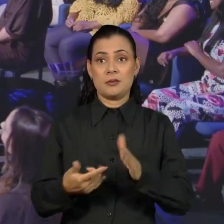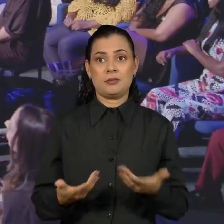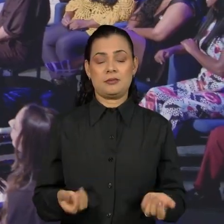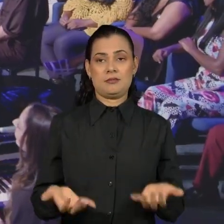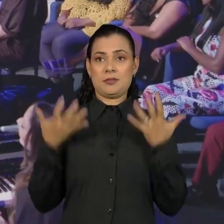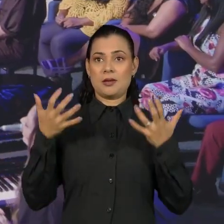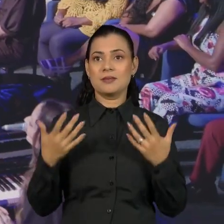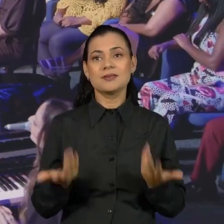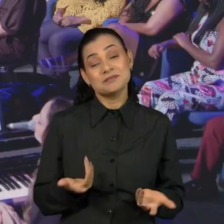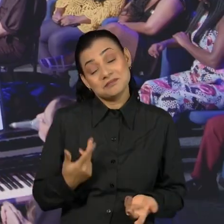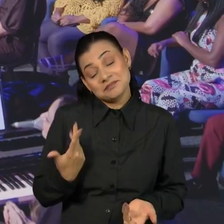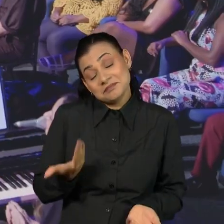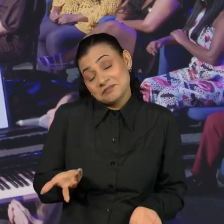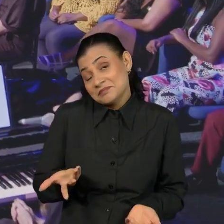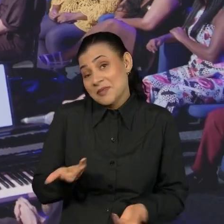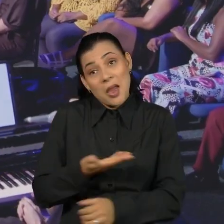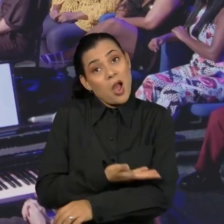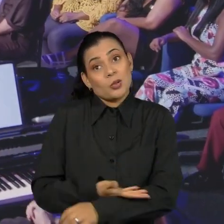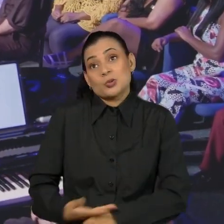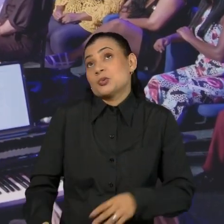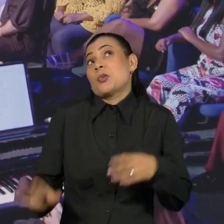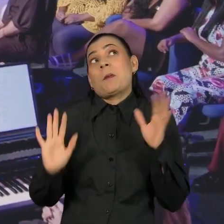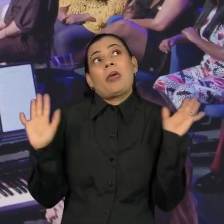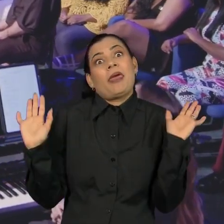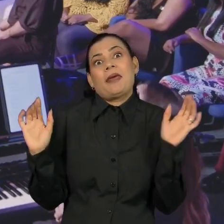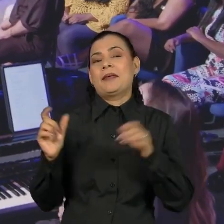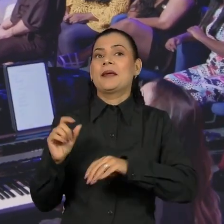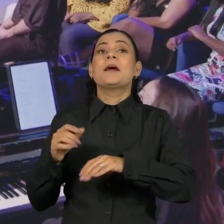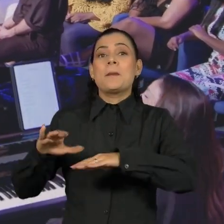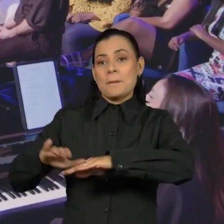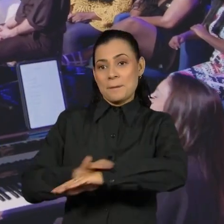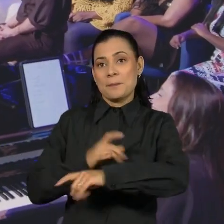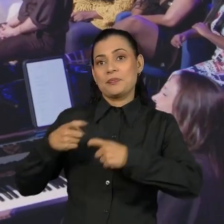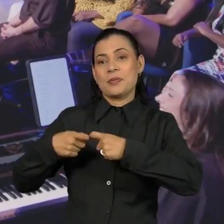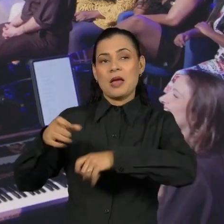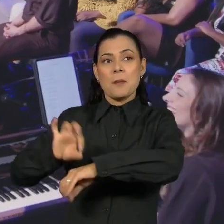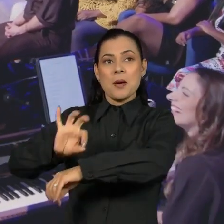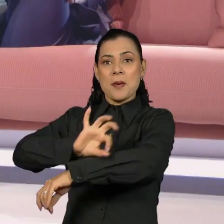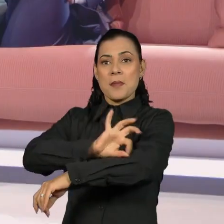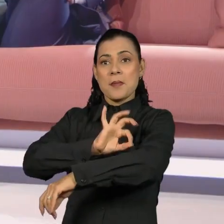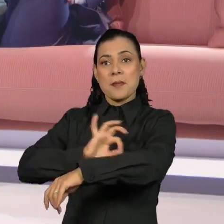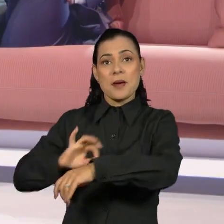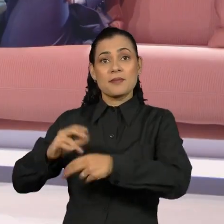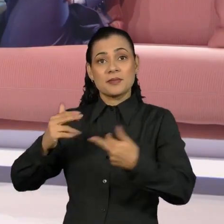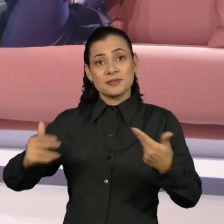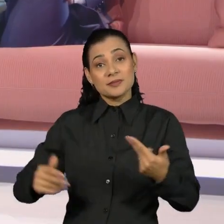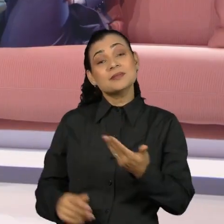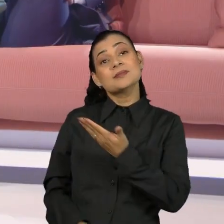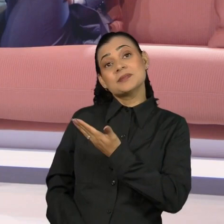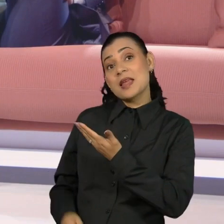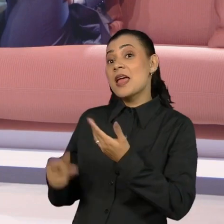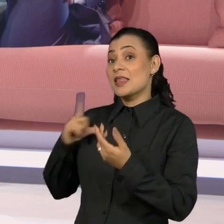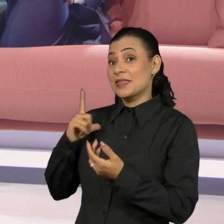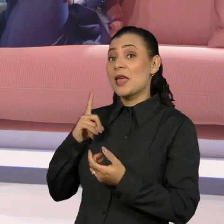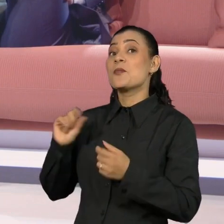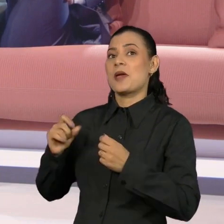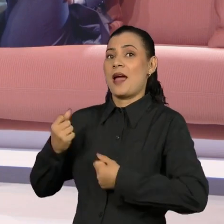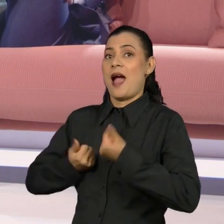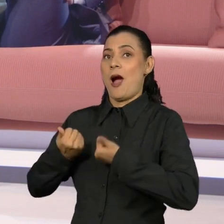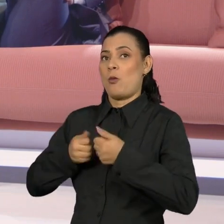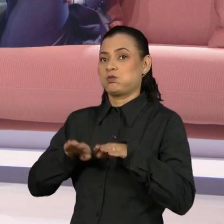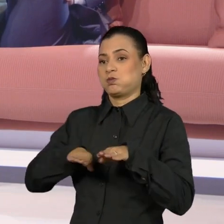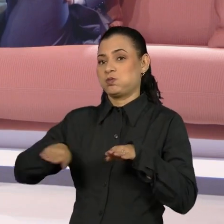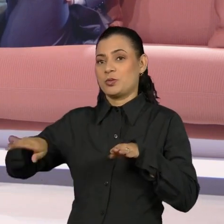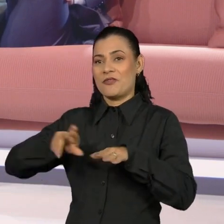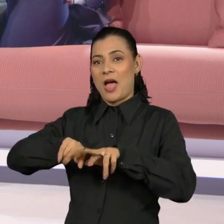eu acabei aderindo à meia. Essa aqui, por exemplo, é de automóveis,